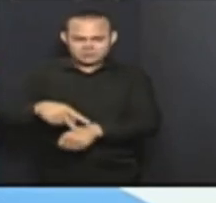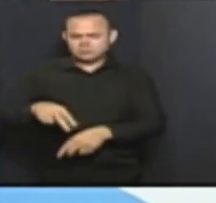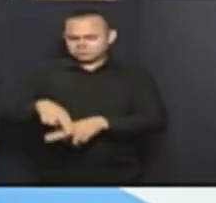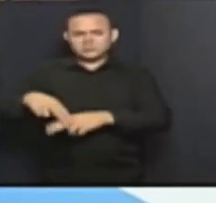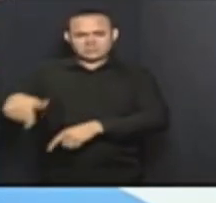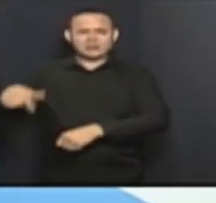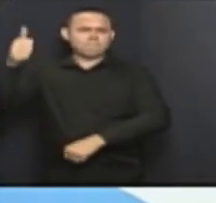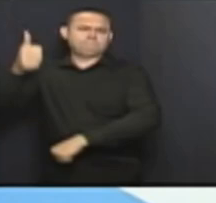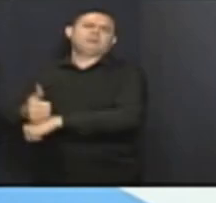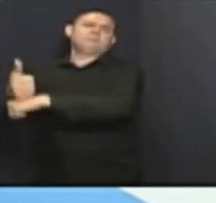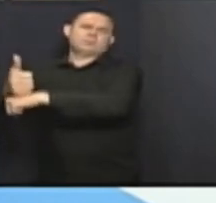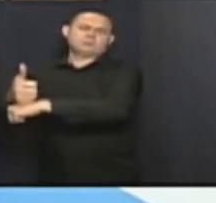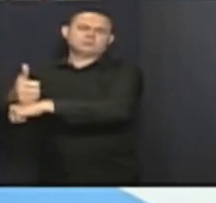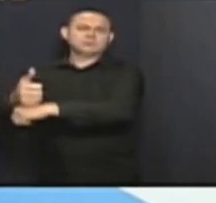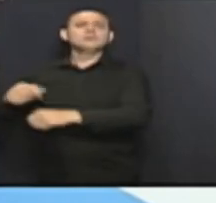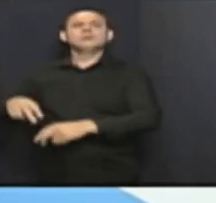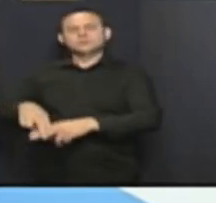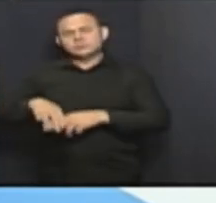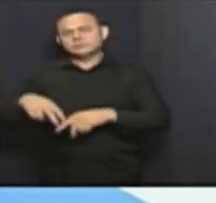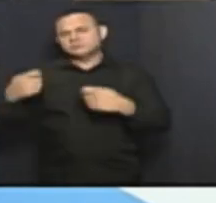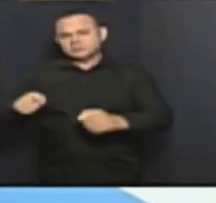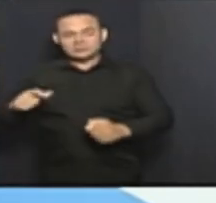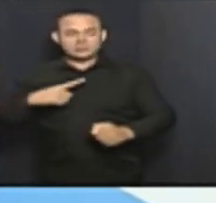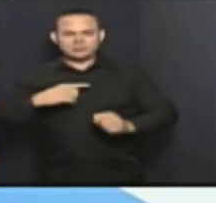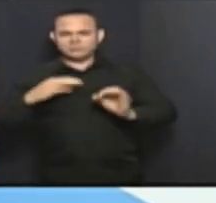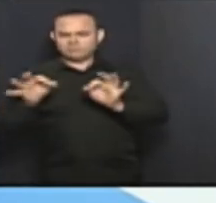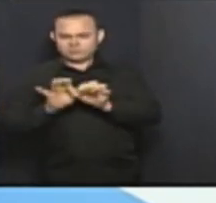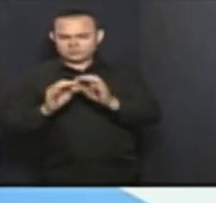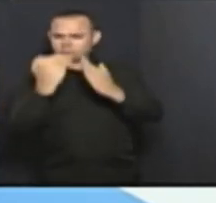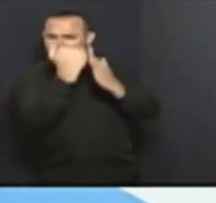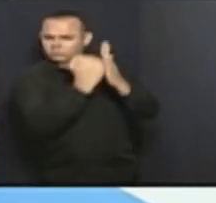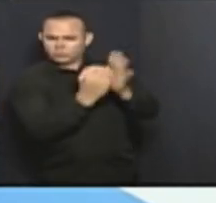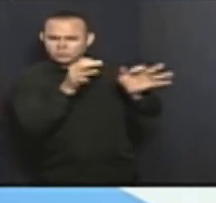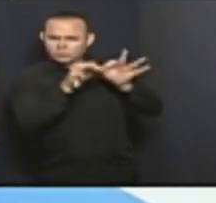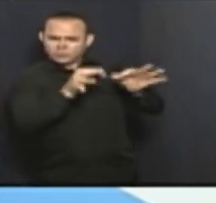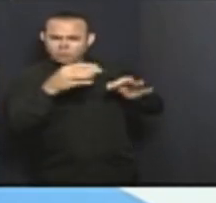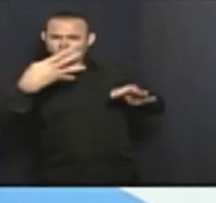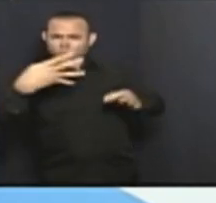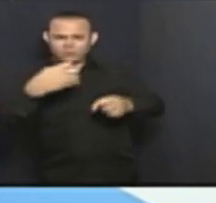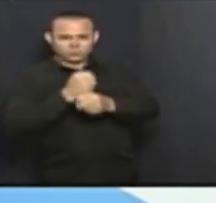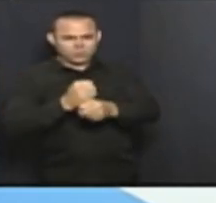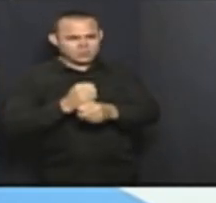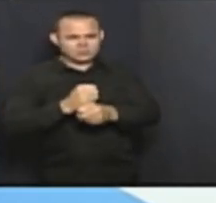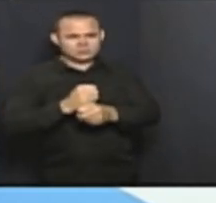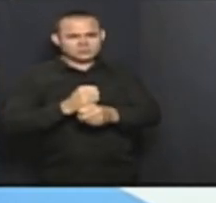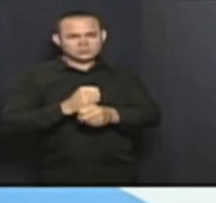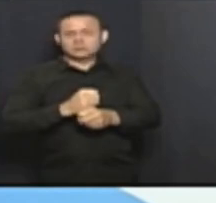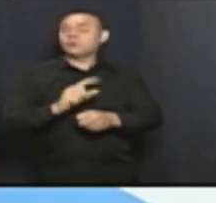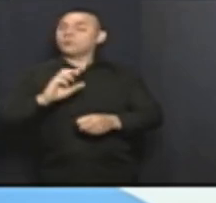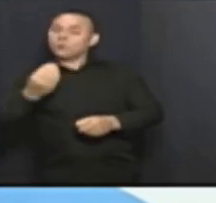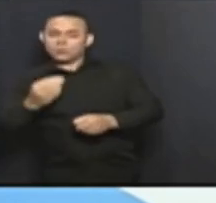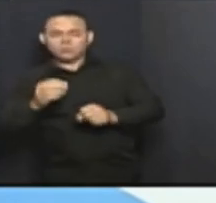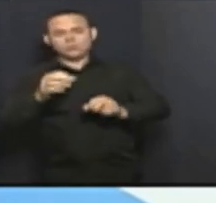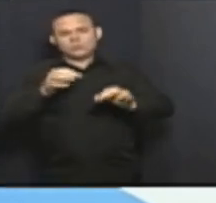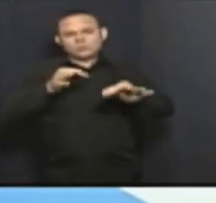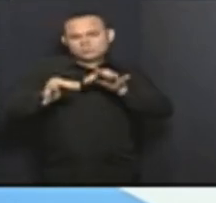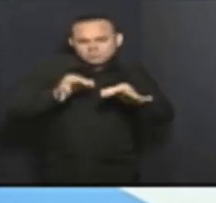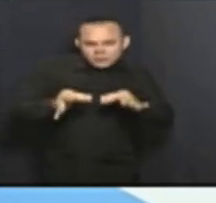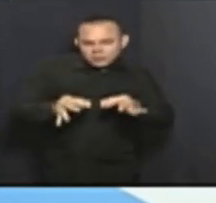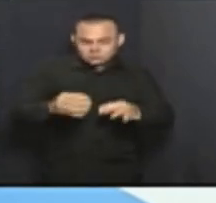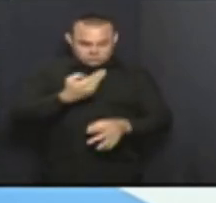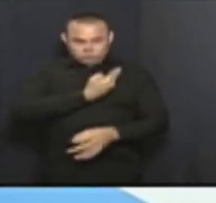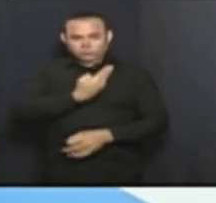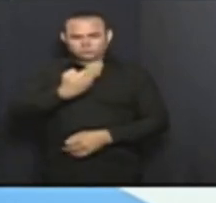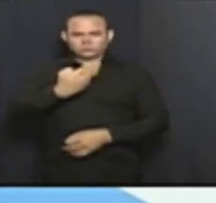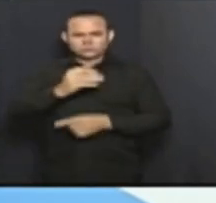preciso traçar um plano de governo para quatro anos é preciso traçar um plano de estado para habitação em que você persiga